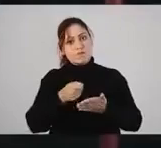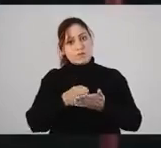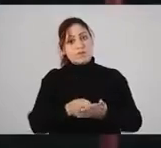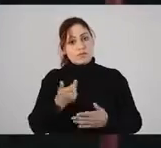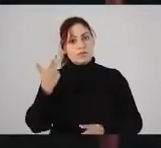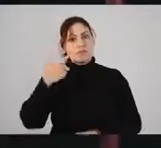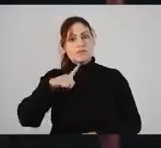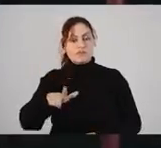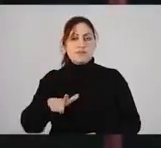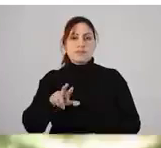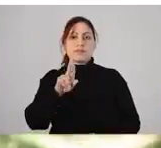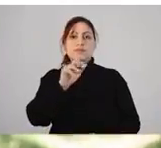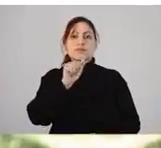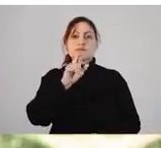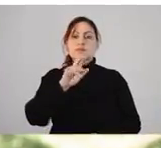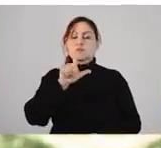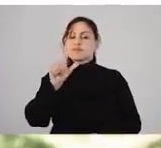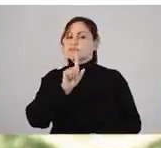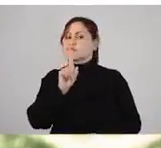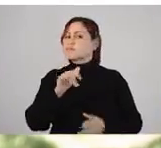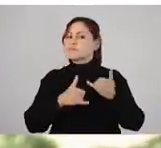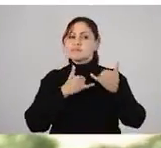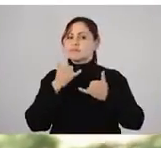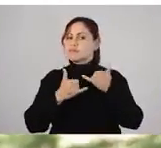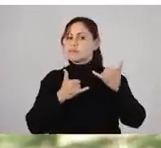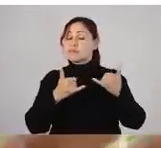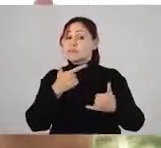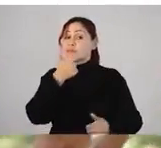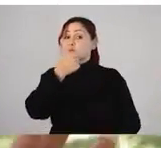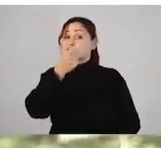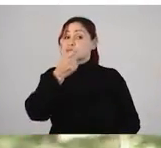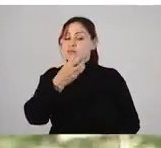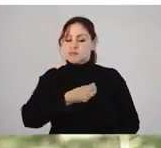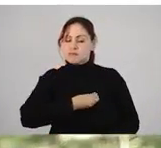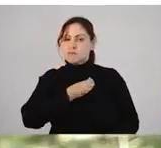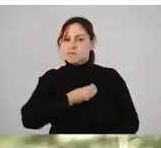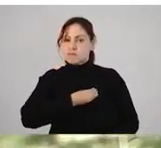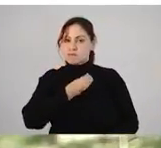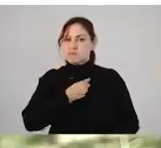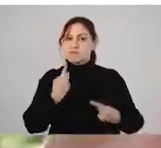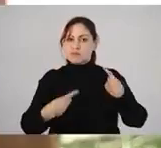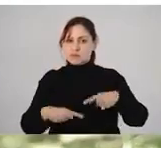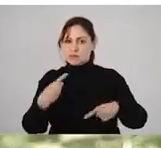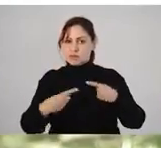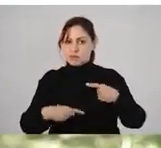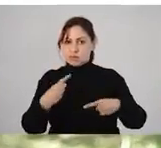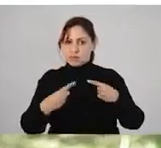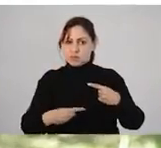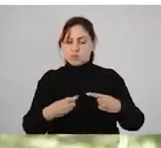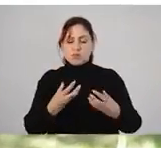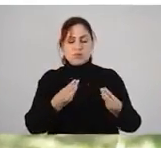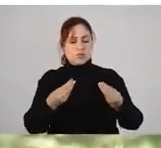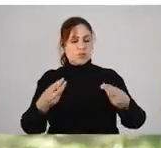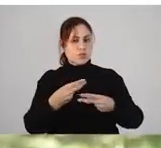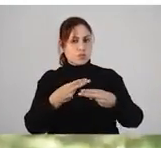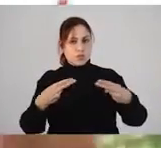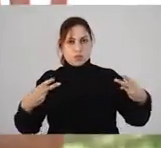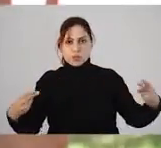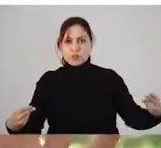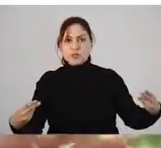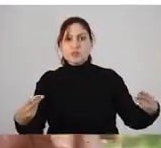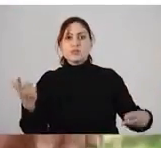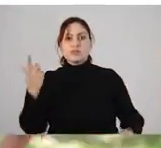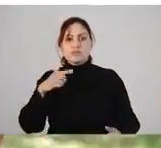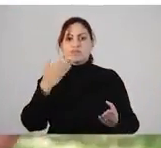ainda está, né, na luta. Raul Marcelo não brinca em serviço. São mais de 20 anos de vida pública, muitas conquistas para Sorocaba